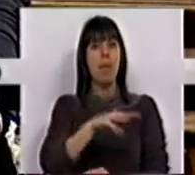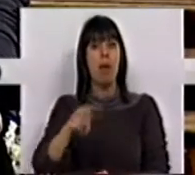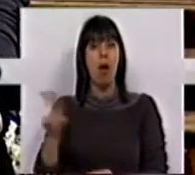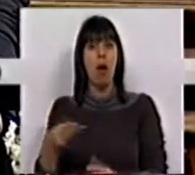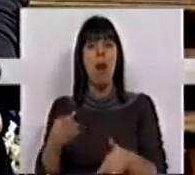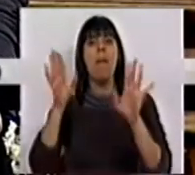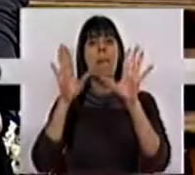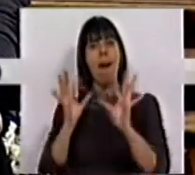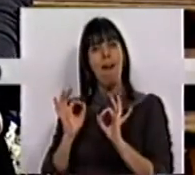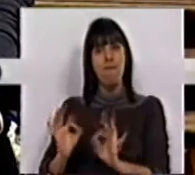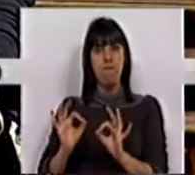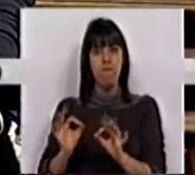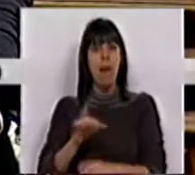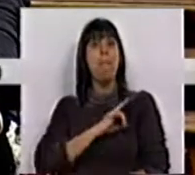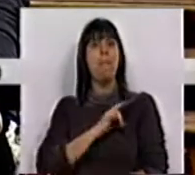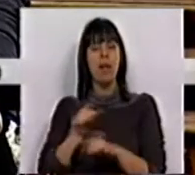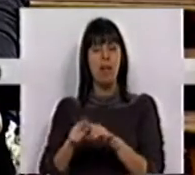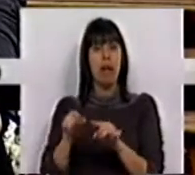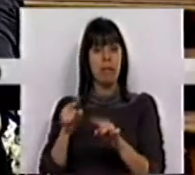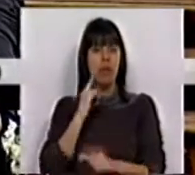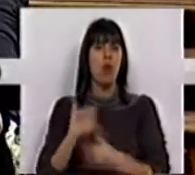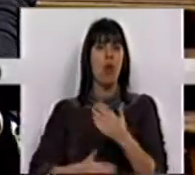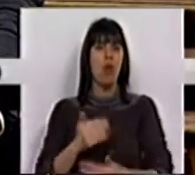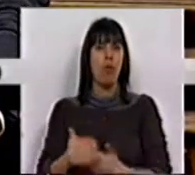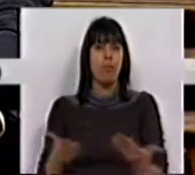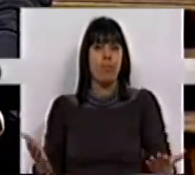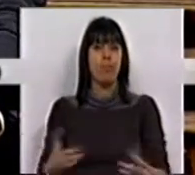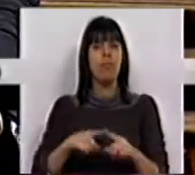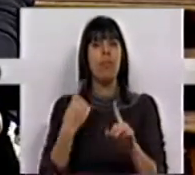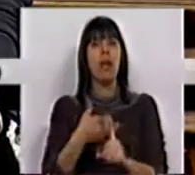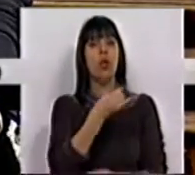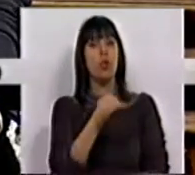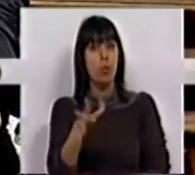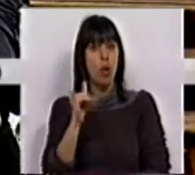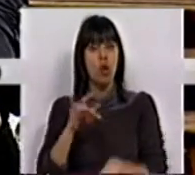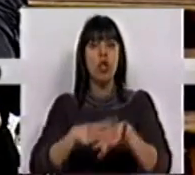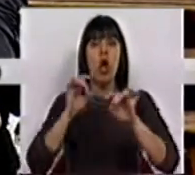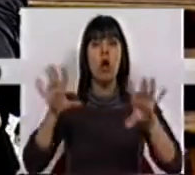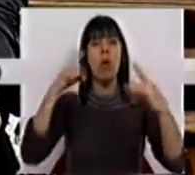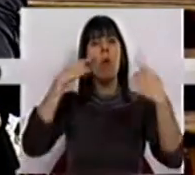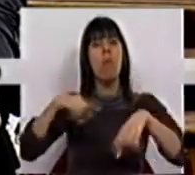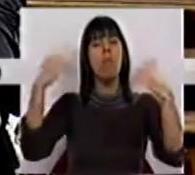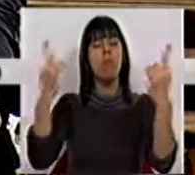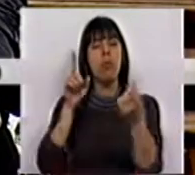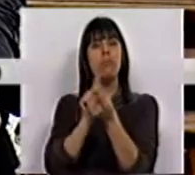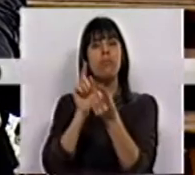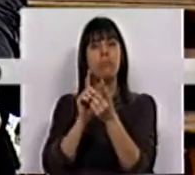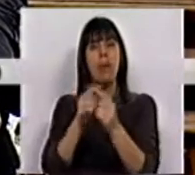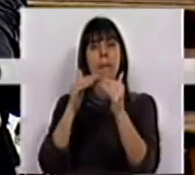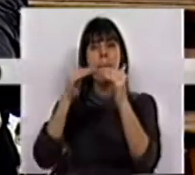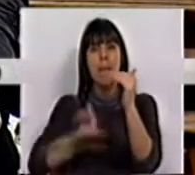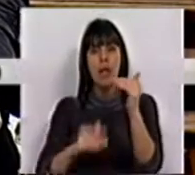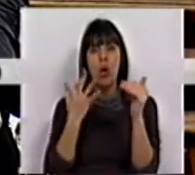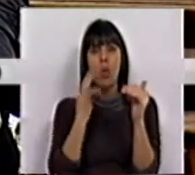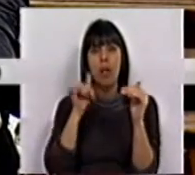de euros. Mas o favorecimento dos privados, esse continua. Em 2012, os hospitais públicos atenderam